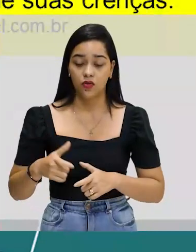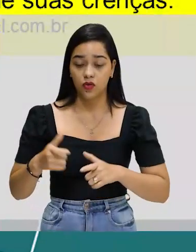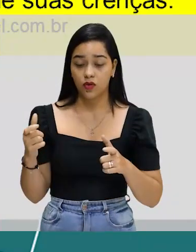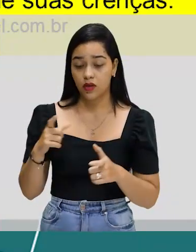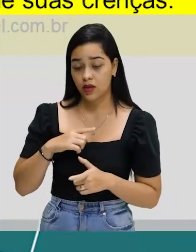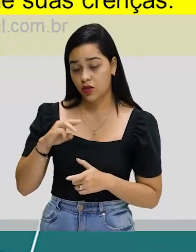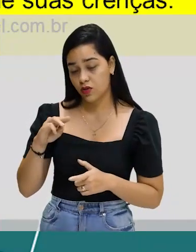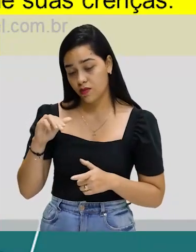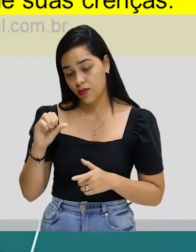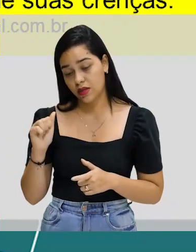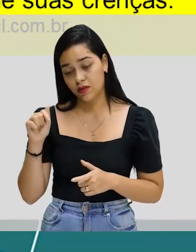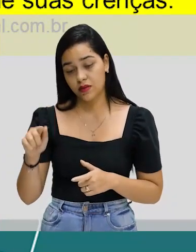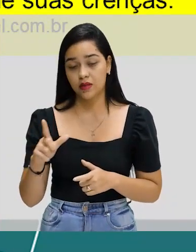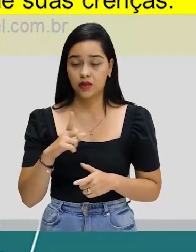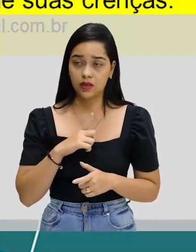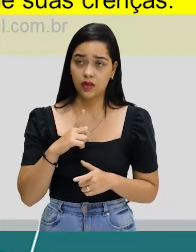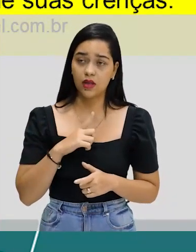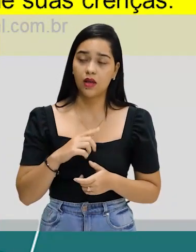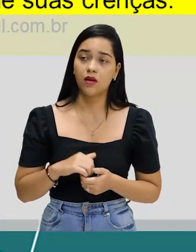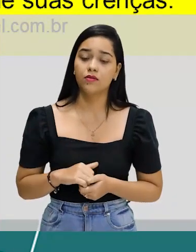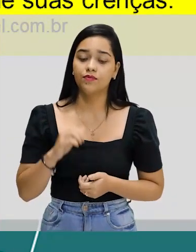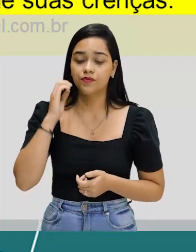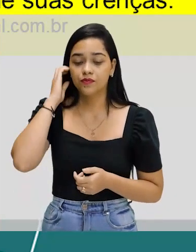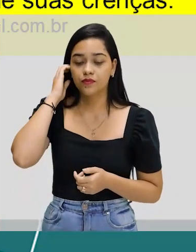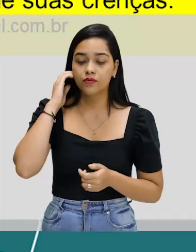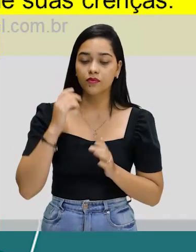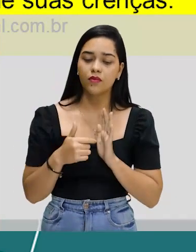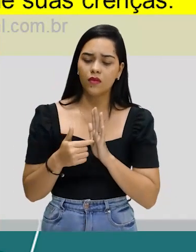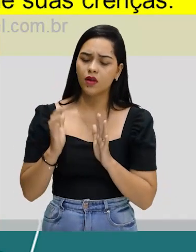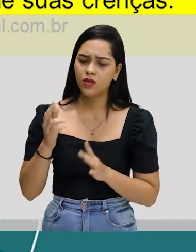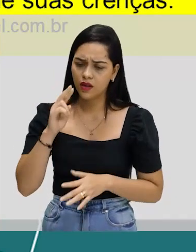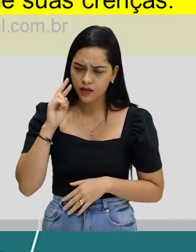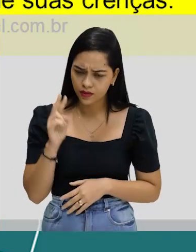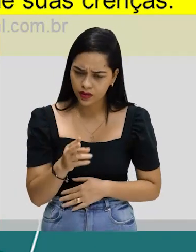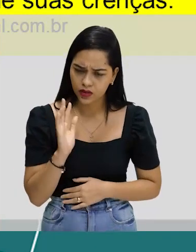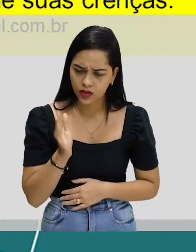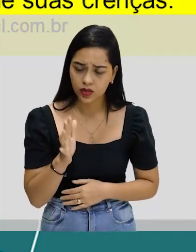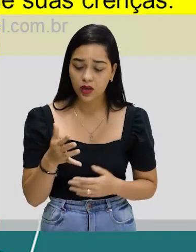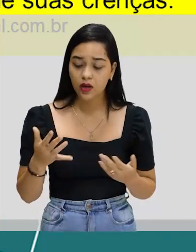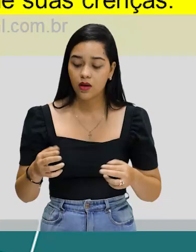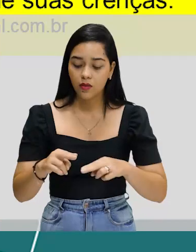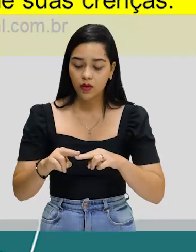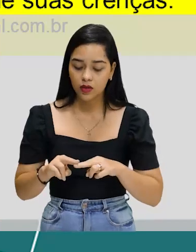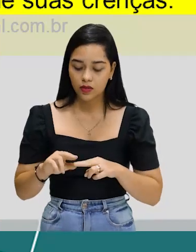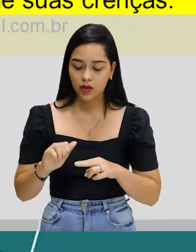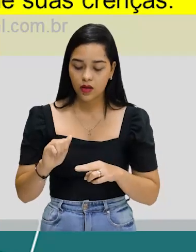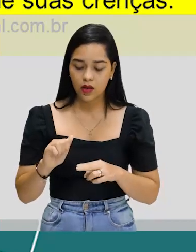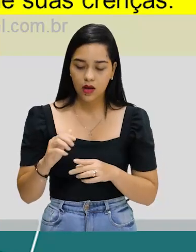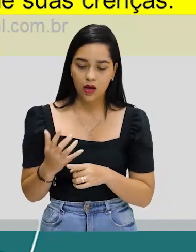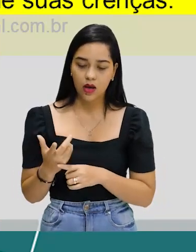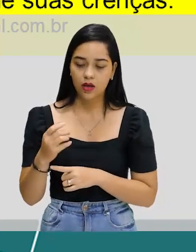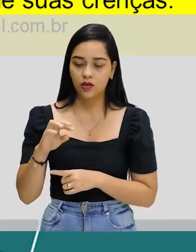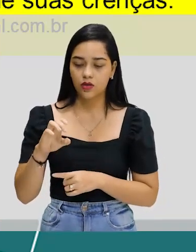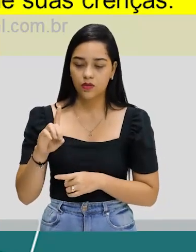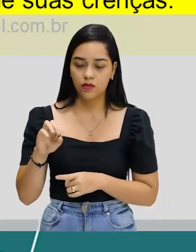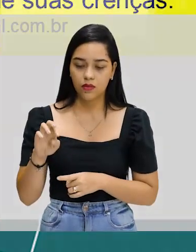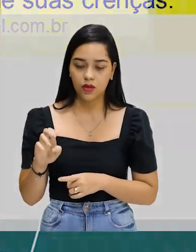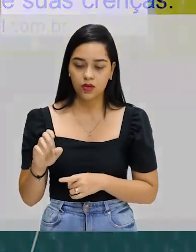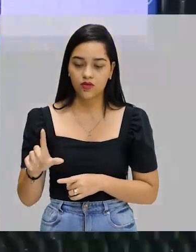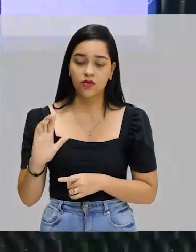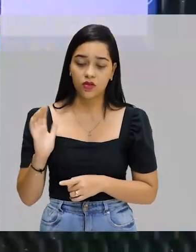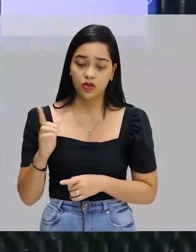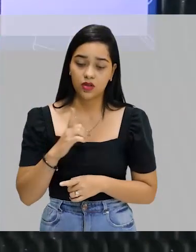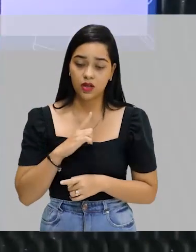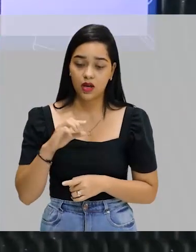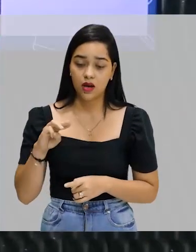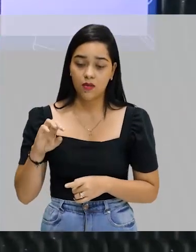massa corporal que você tinha. A apresentação na Virgem. Professor, eu já vi isso aqui. Pois é, a arte medieval, que já vai dar margem para o Renascimento, a